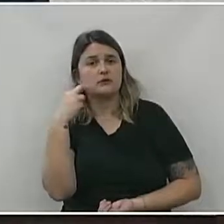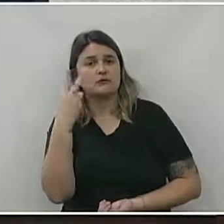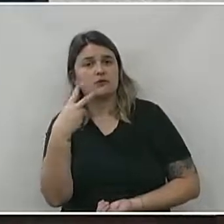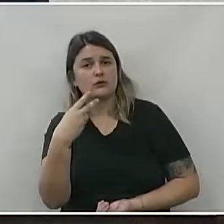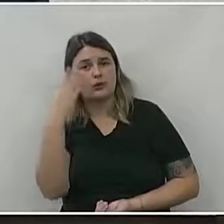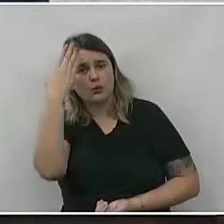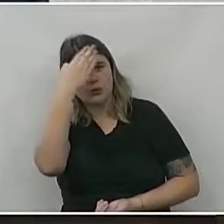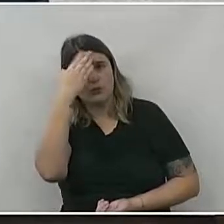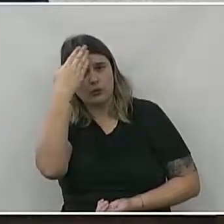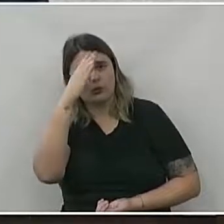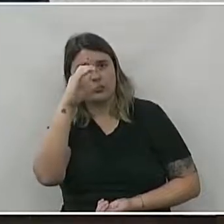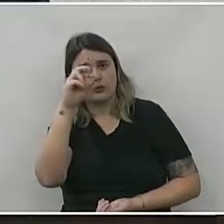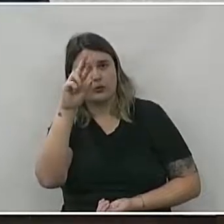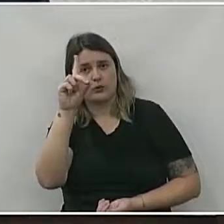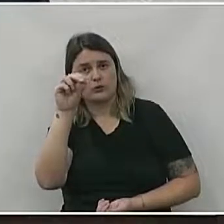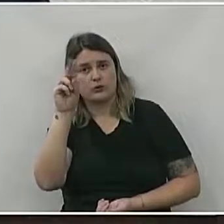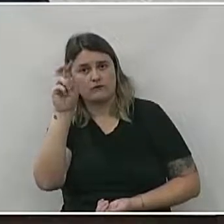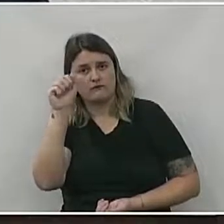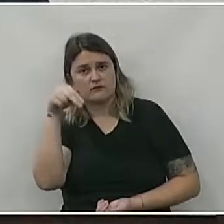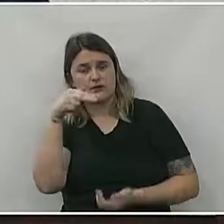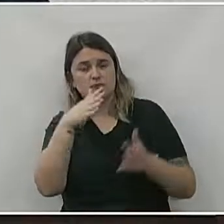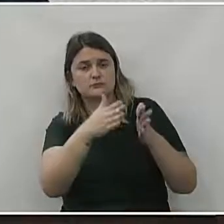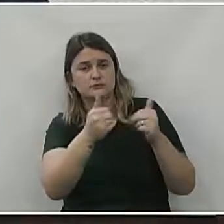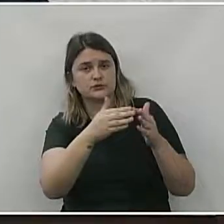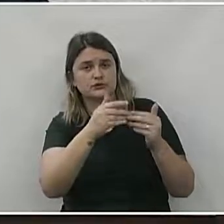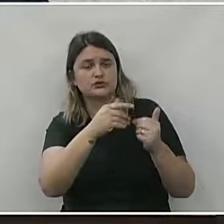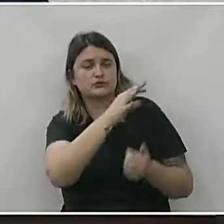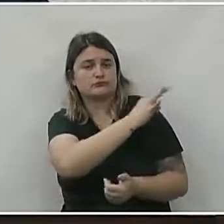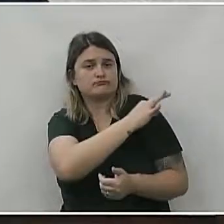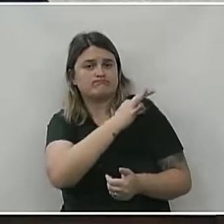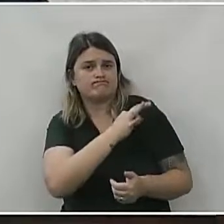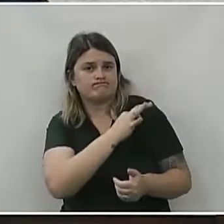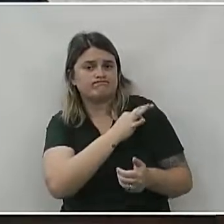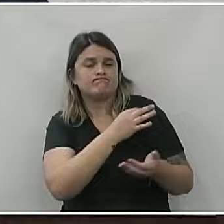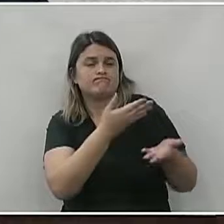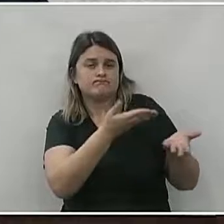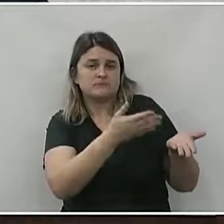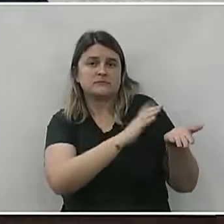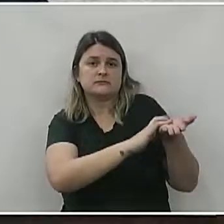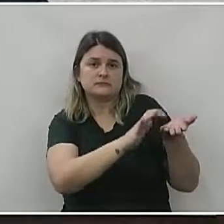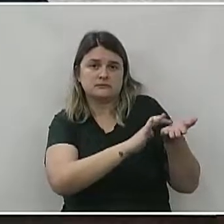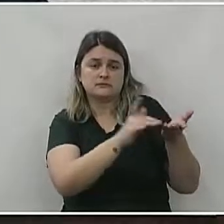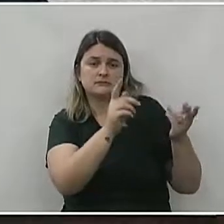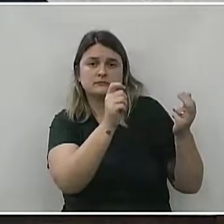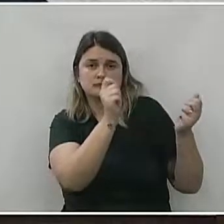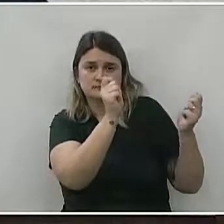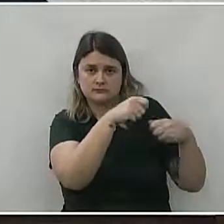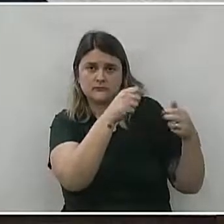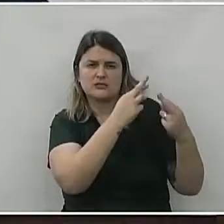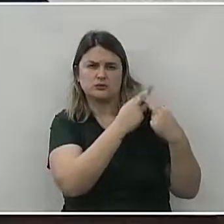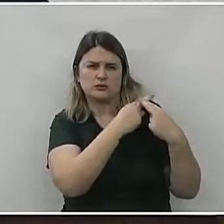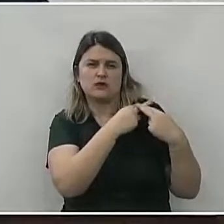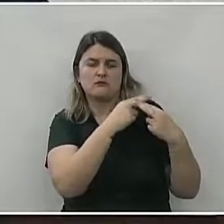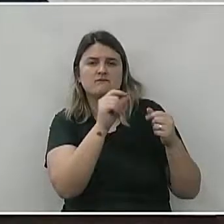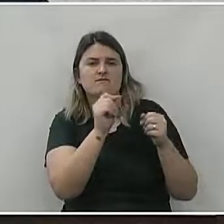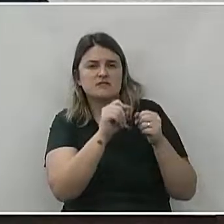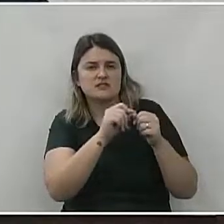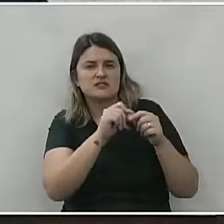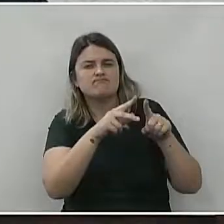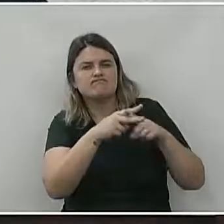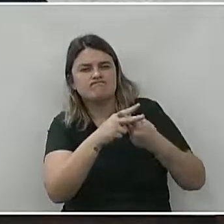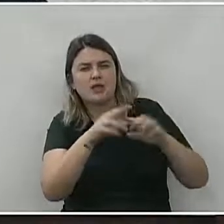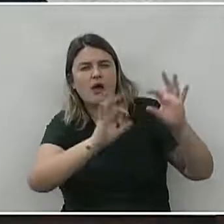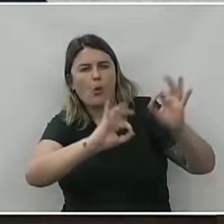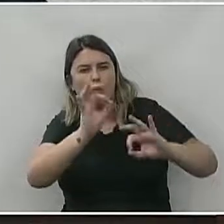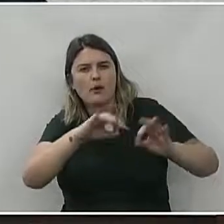vereador Cordovan Frederico de Melo Neto, ao chefe do Poder Executivo, por meio da secretaria competente, possa realizar manutenção